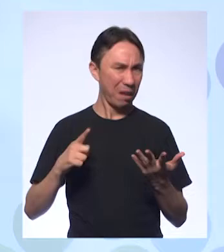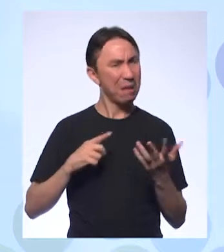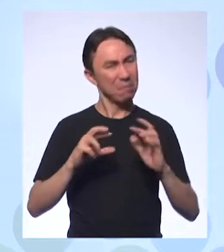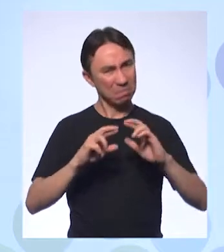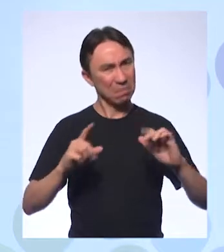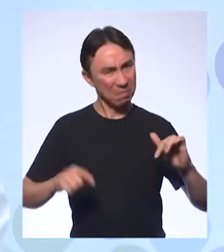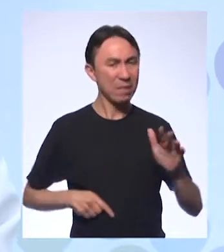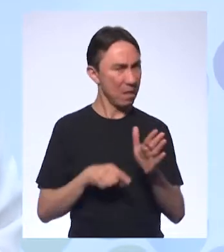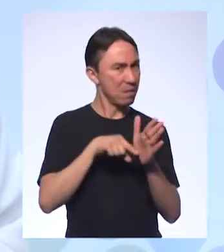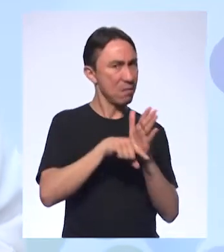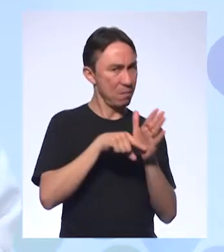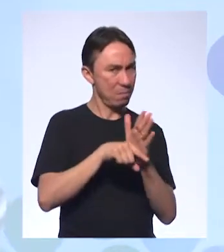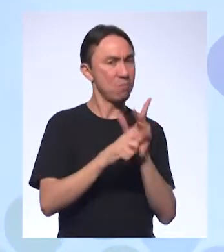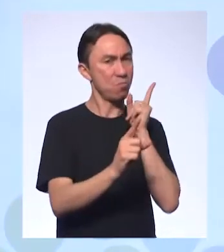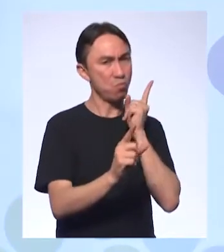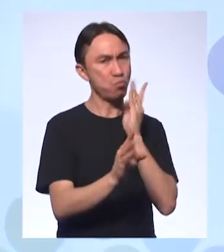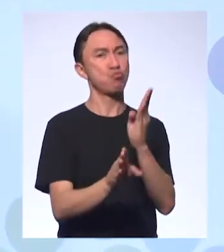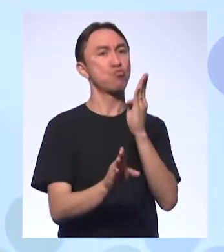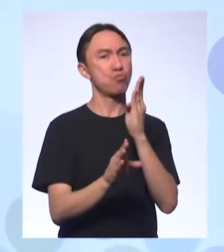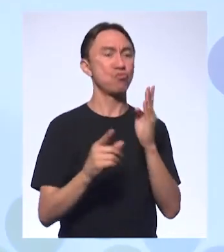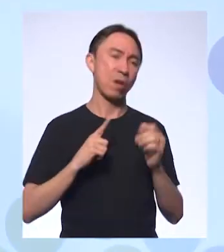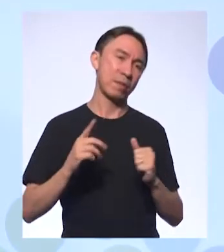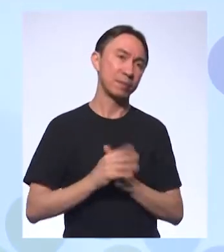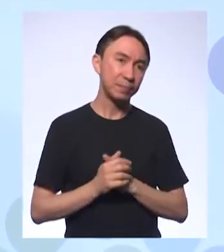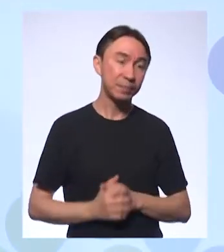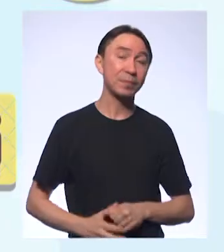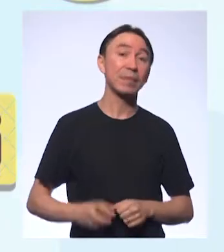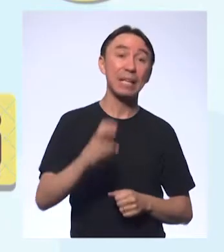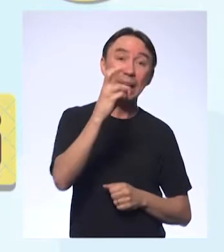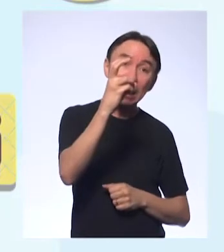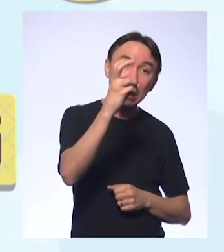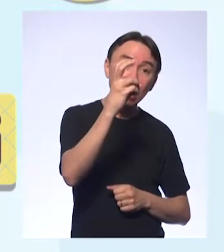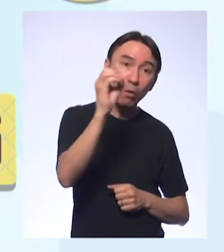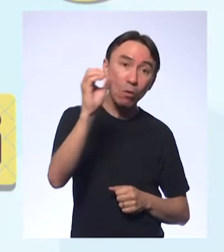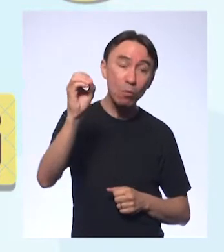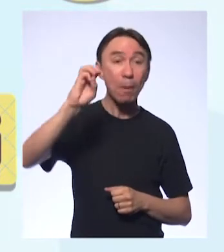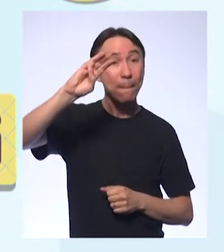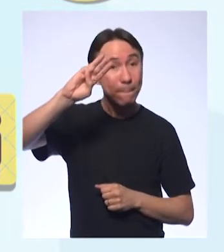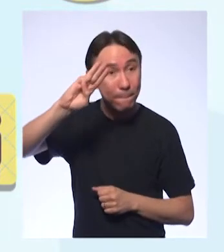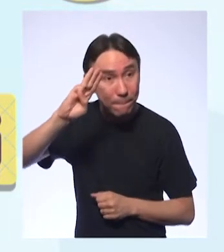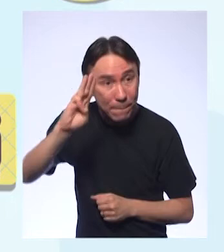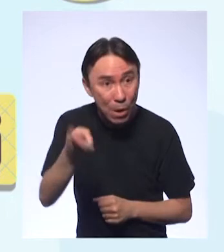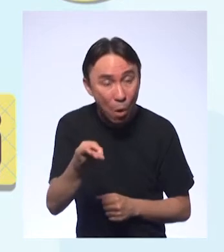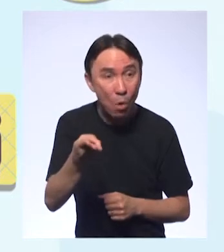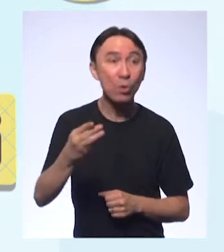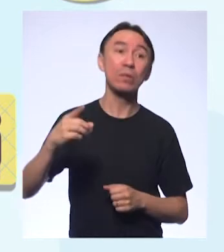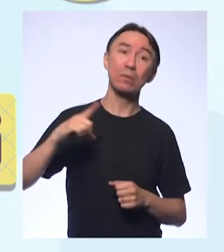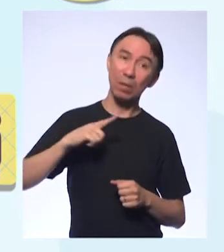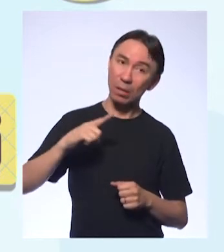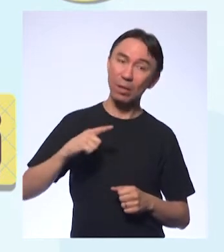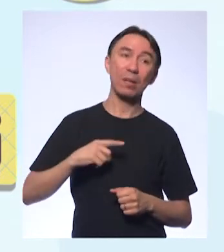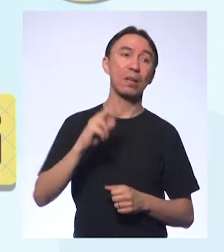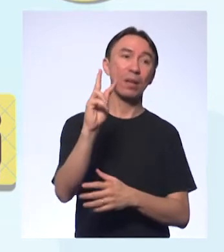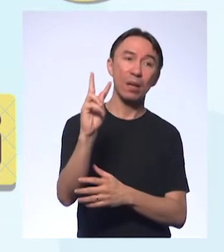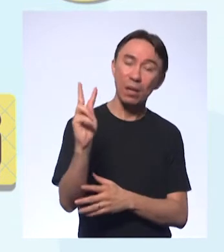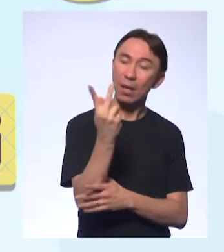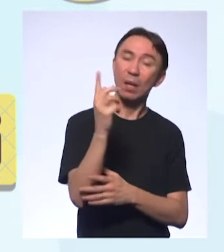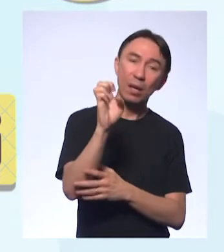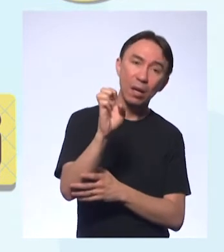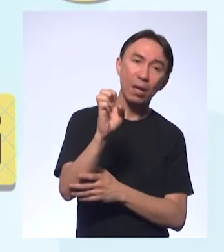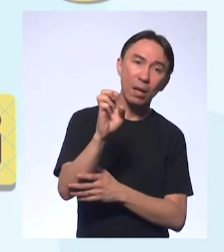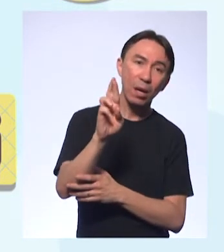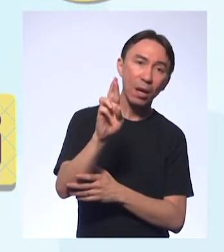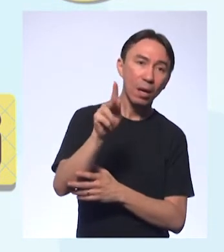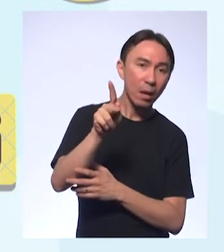tá? Bom, 500 milhões de pessoas têm herpes, tá? Então é um outro dado que tem aí, e aí não tem